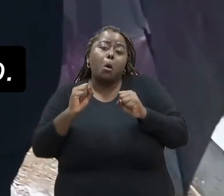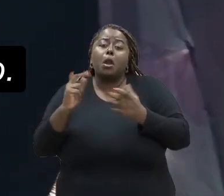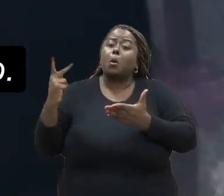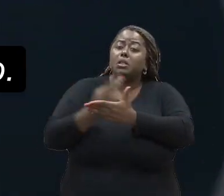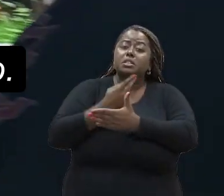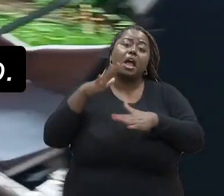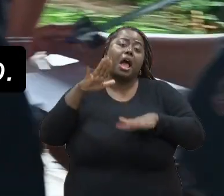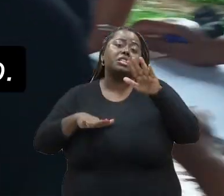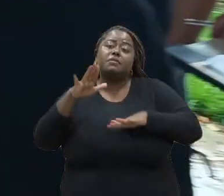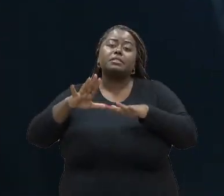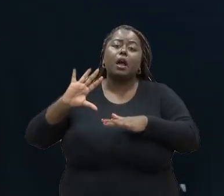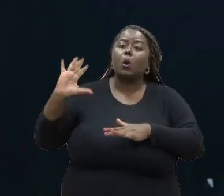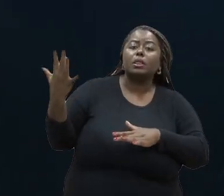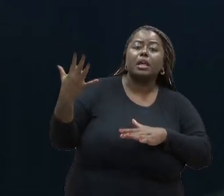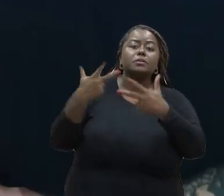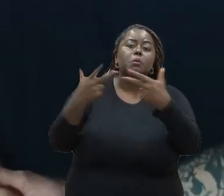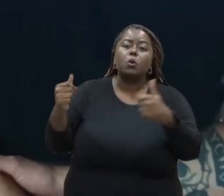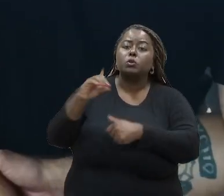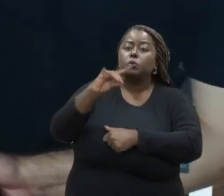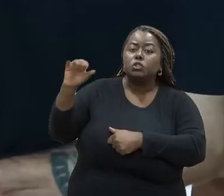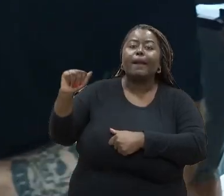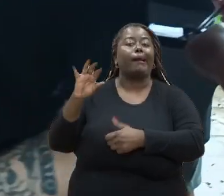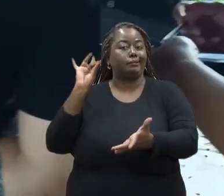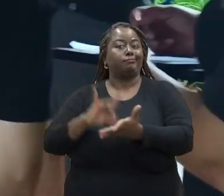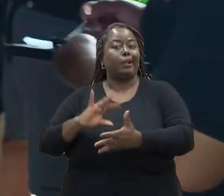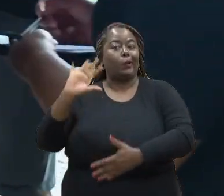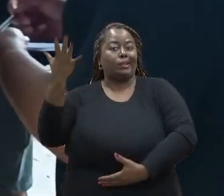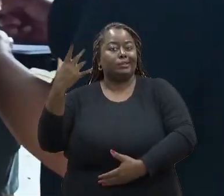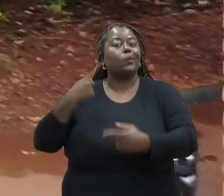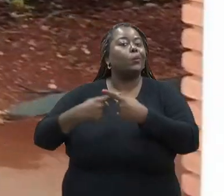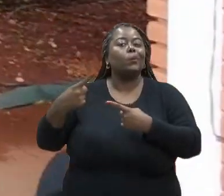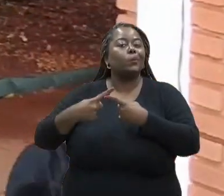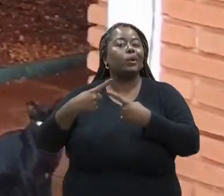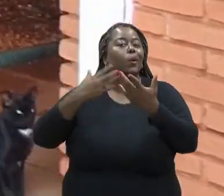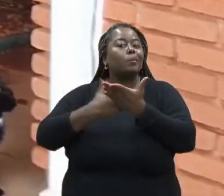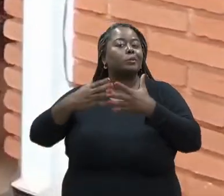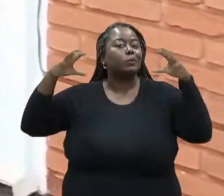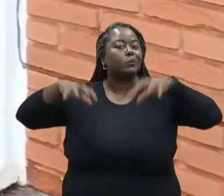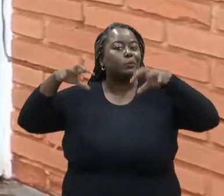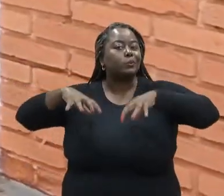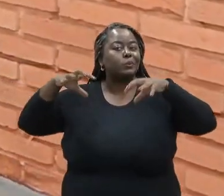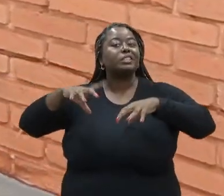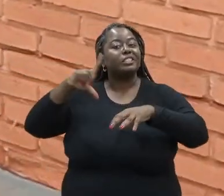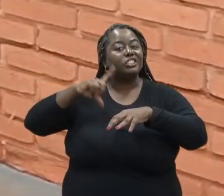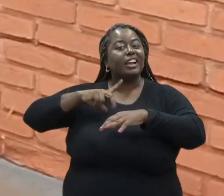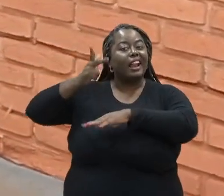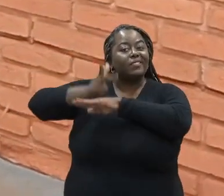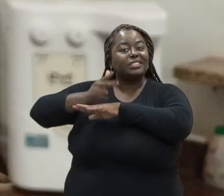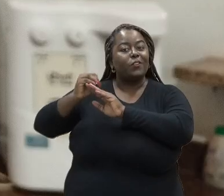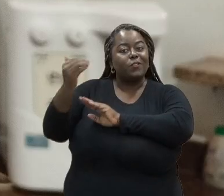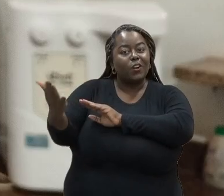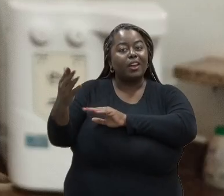poderia não sair conforme planejado. Podia acontecer alguma coisa no dia e tal. E aconteceu, né? Começou a chover e a gente ia ter gravações lá